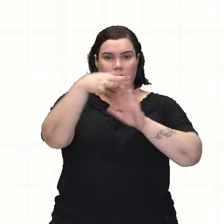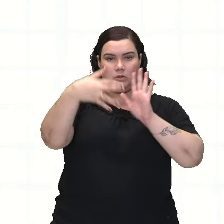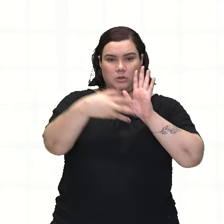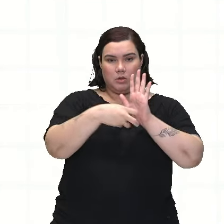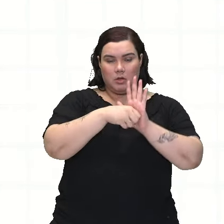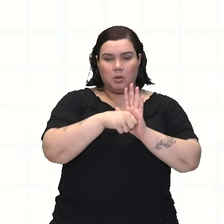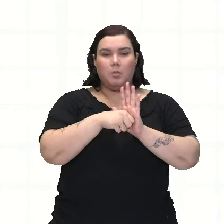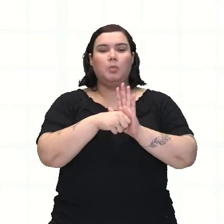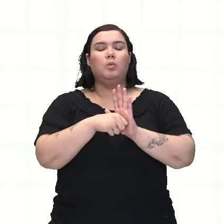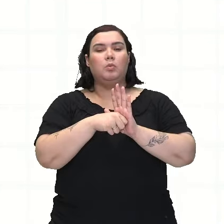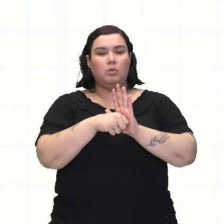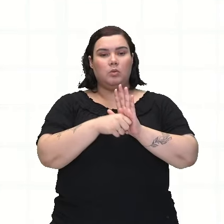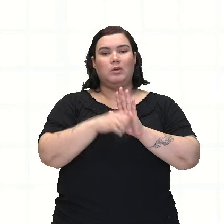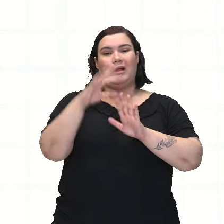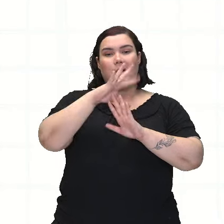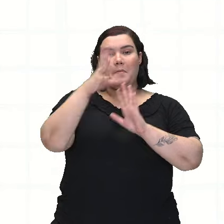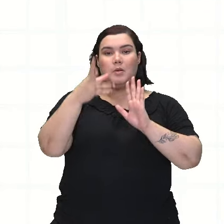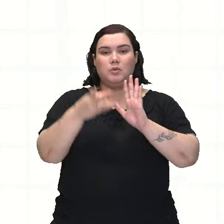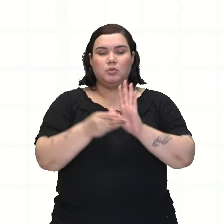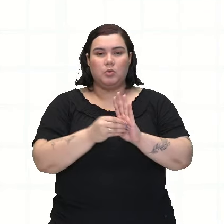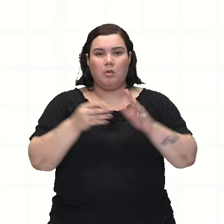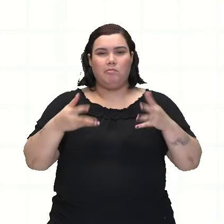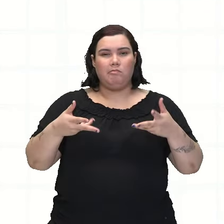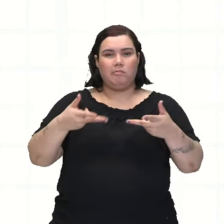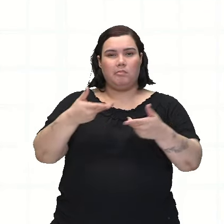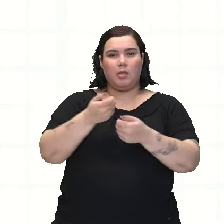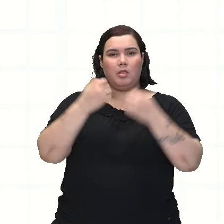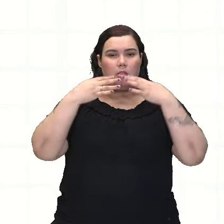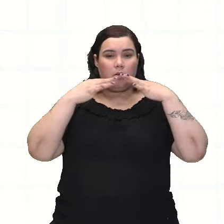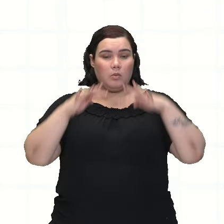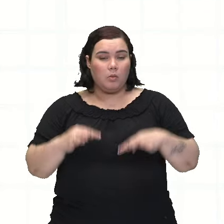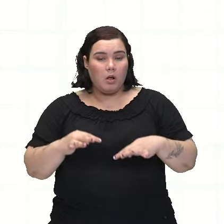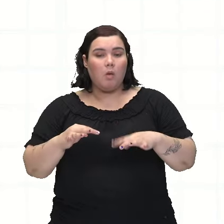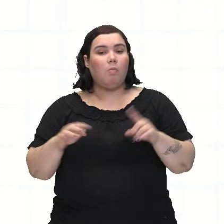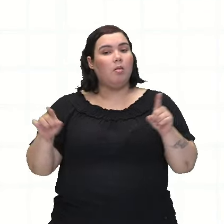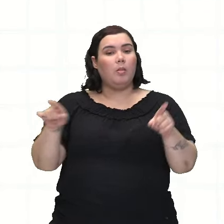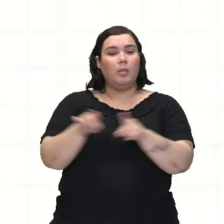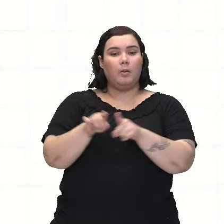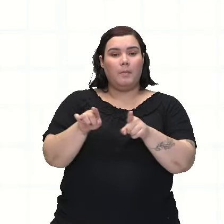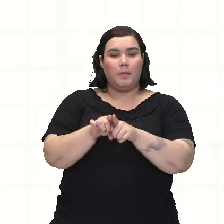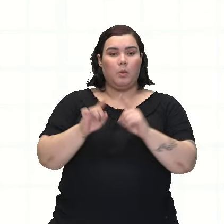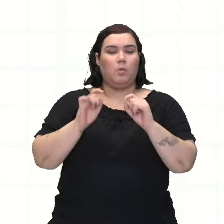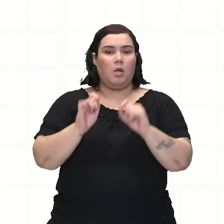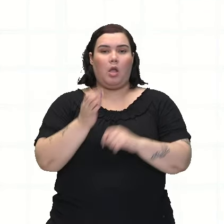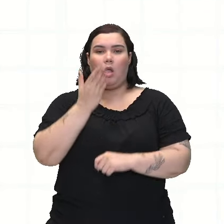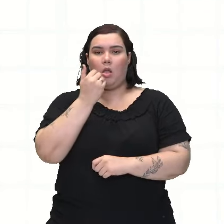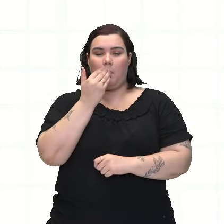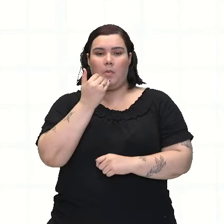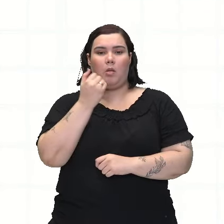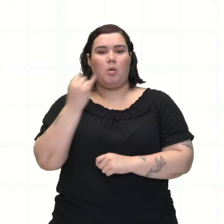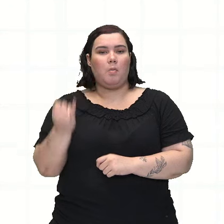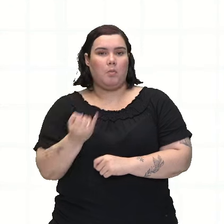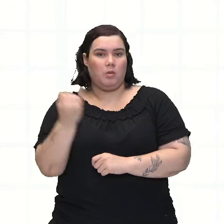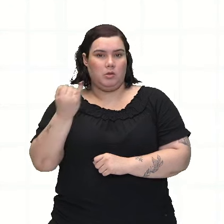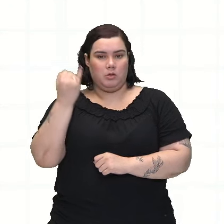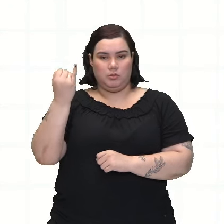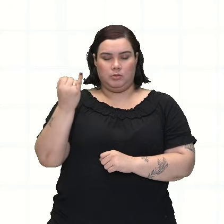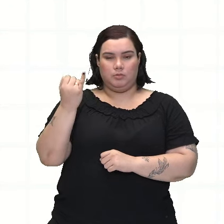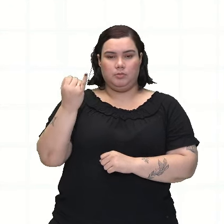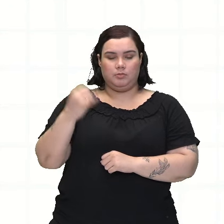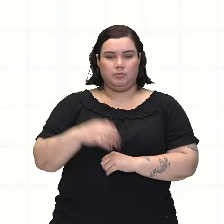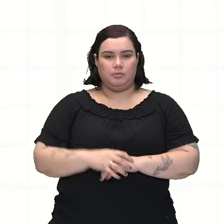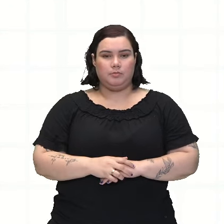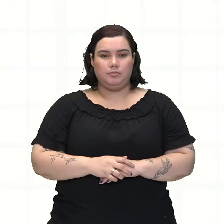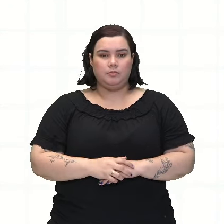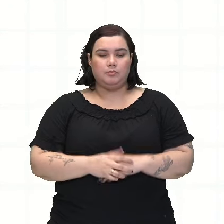riqueza natural da Amazônia, mas também uma fonte de alimento valiosa.